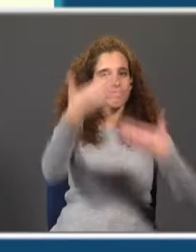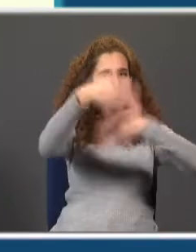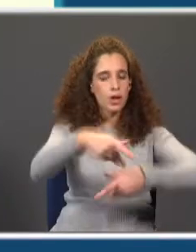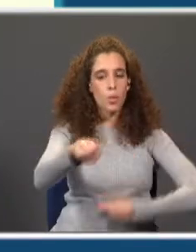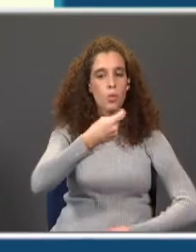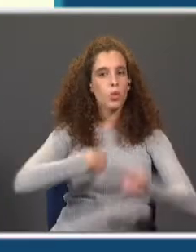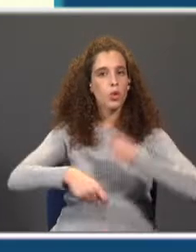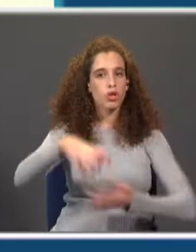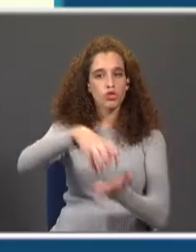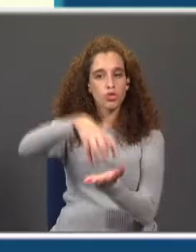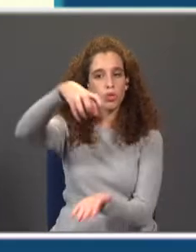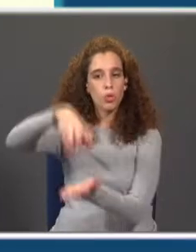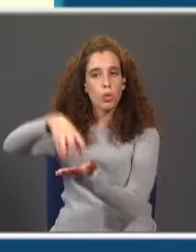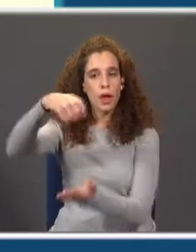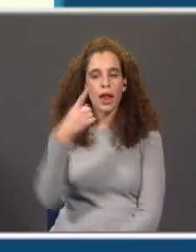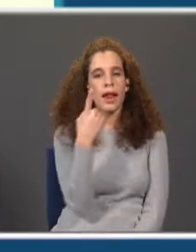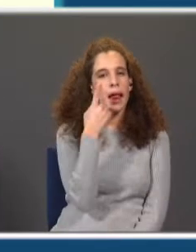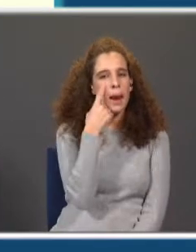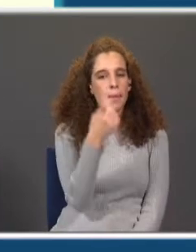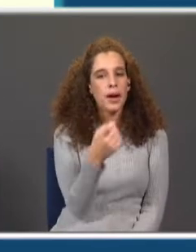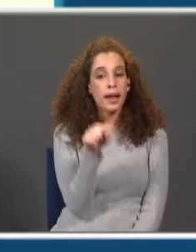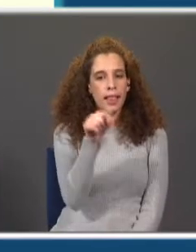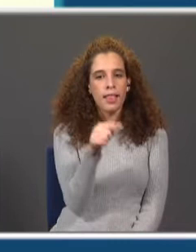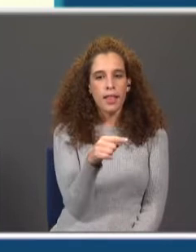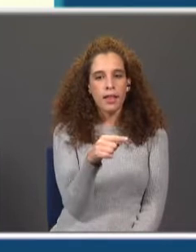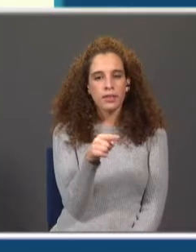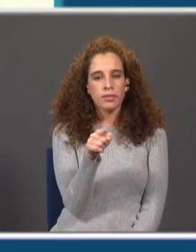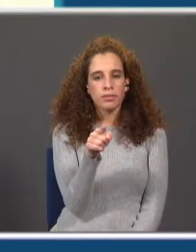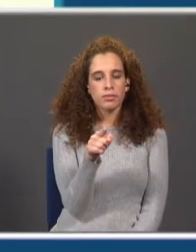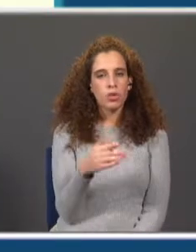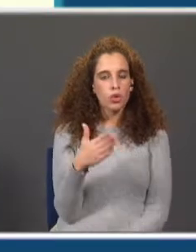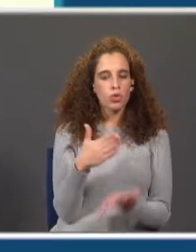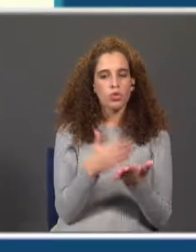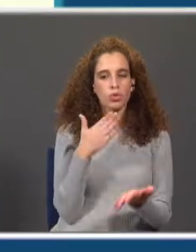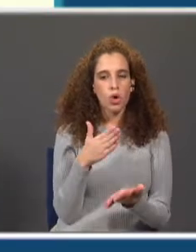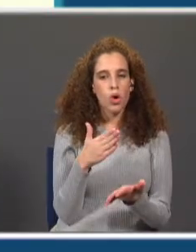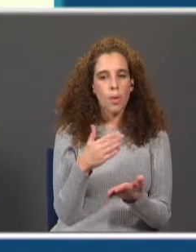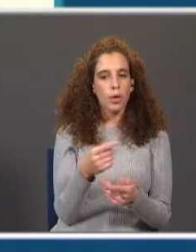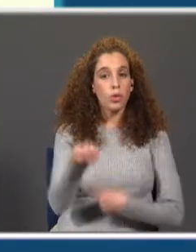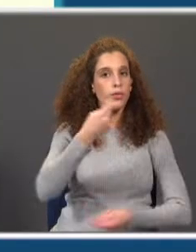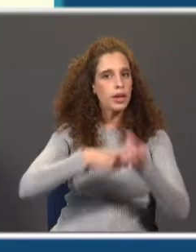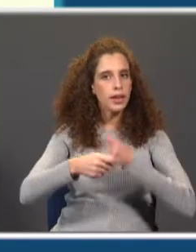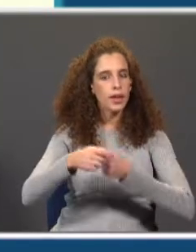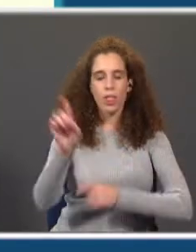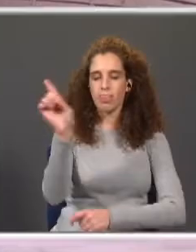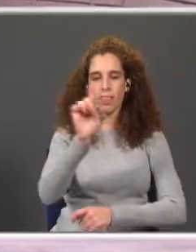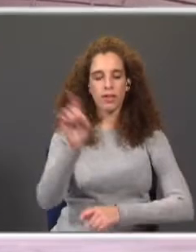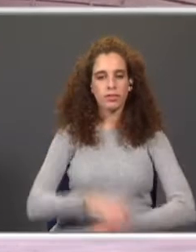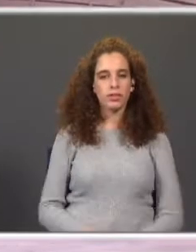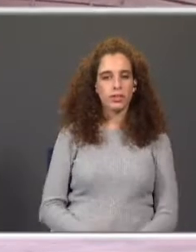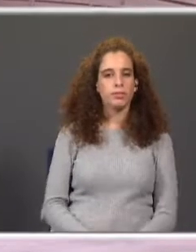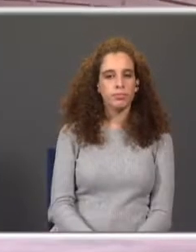do bairro. E repara que as lojas não são identificadas só por aquilo que vendiam, não é?